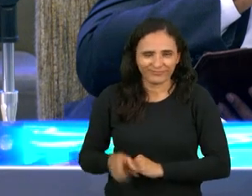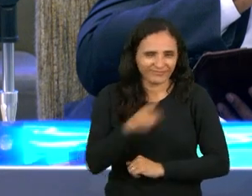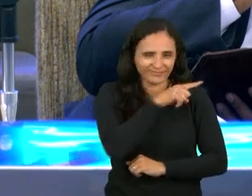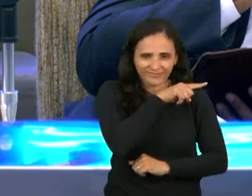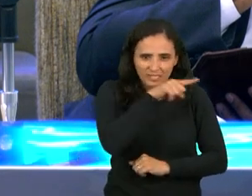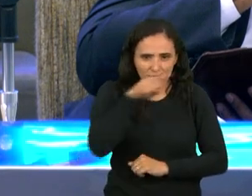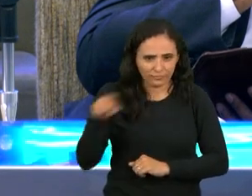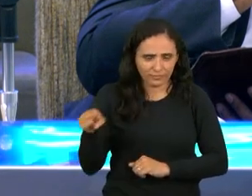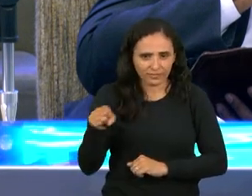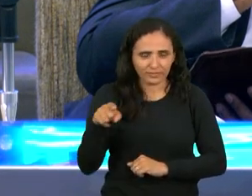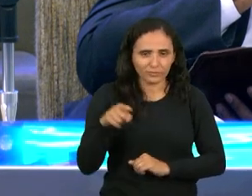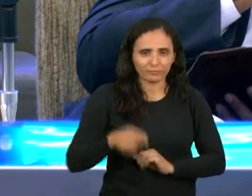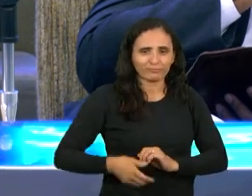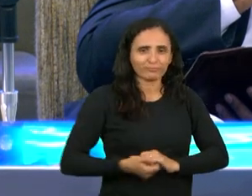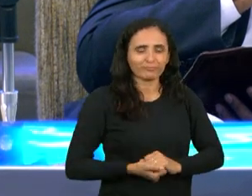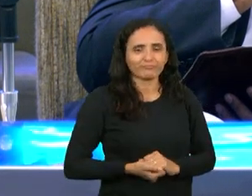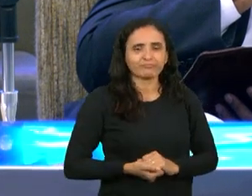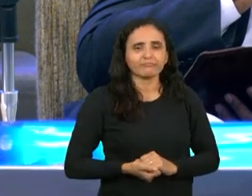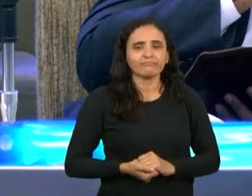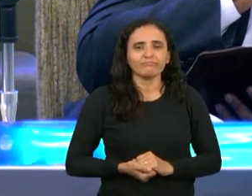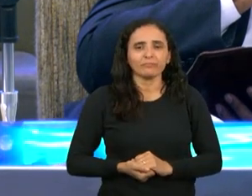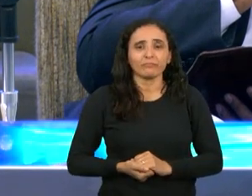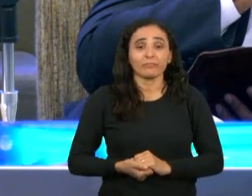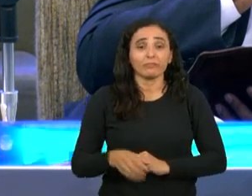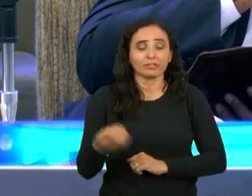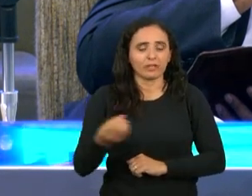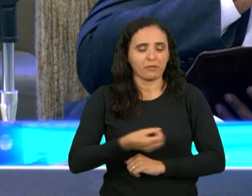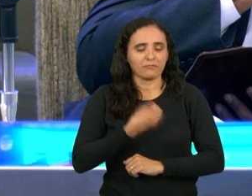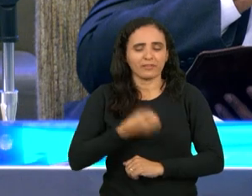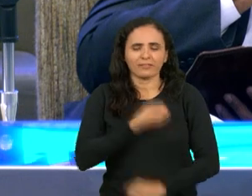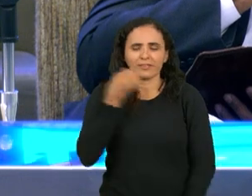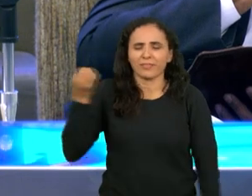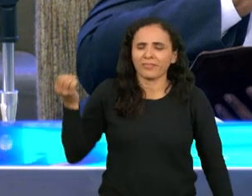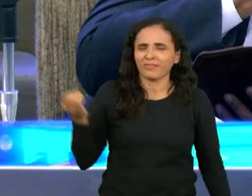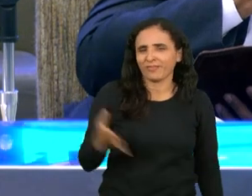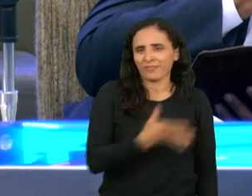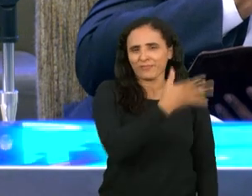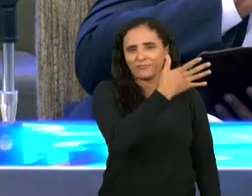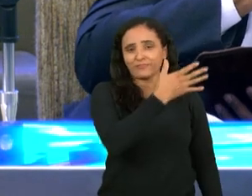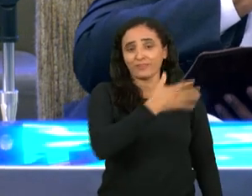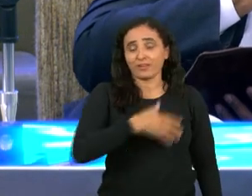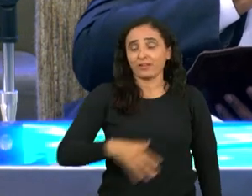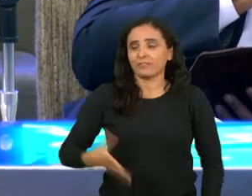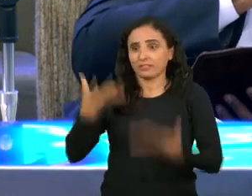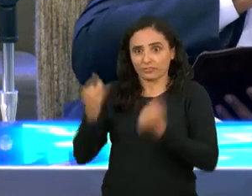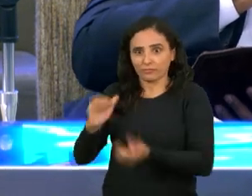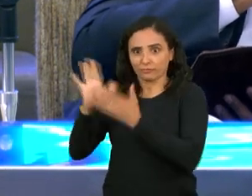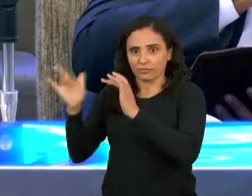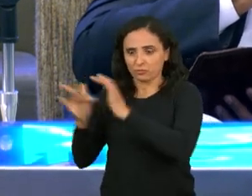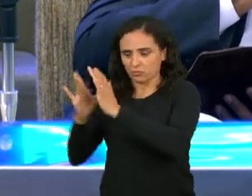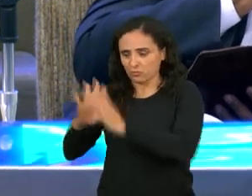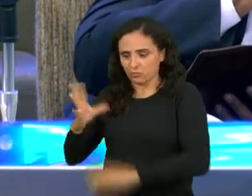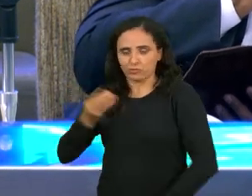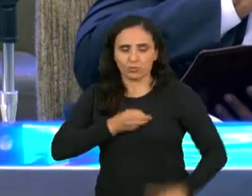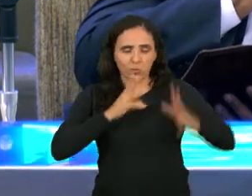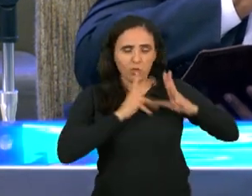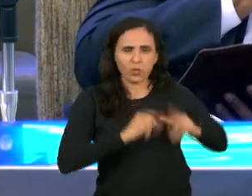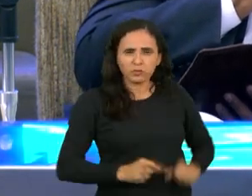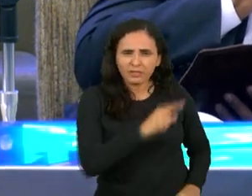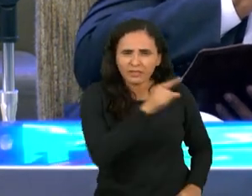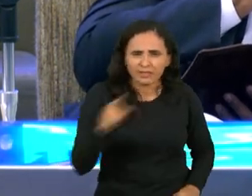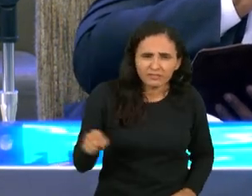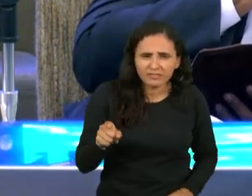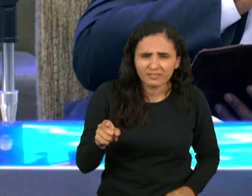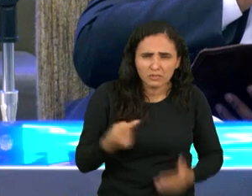vos vivificou ou seja deu vida ressuscitou espiritualmente estando